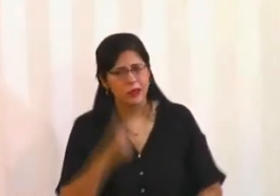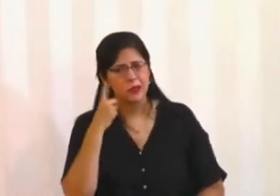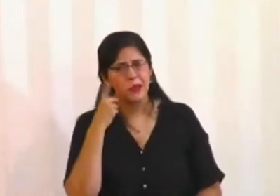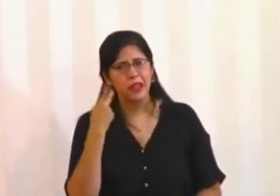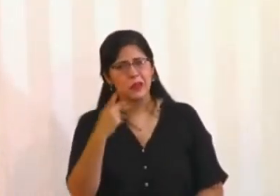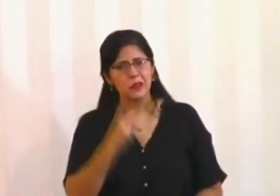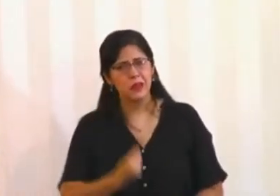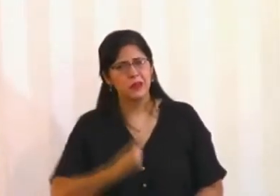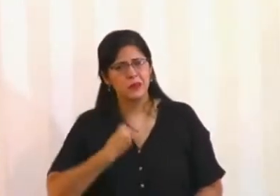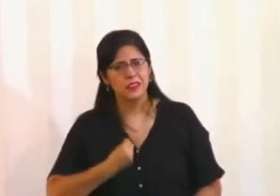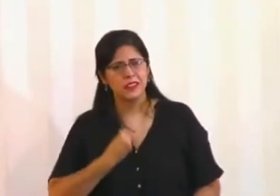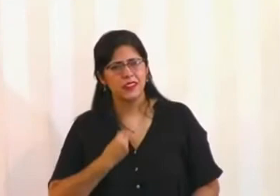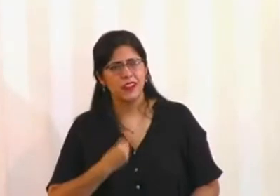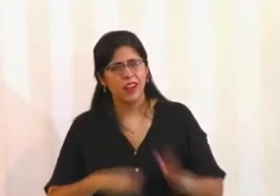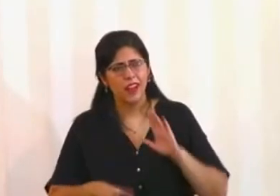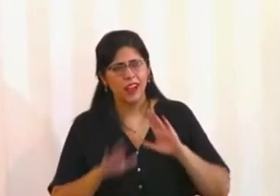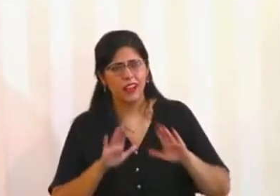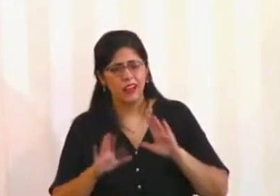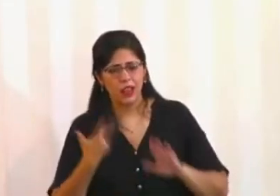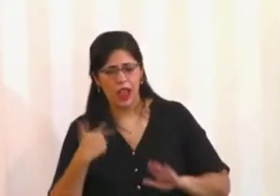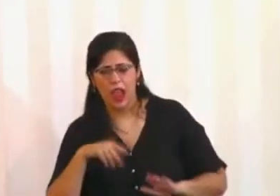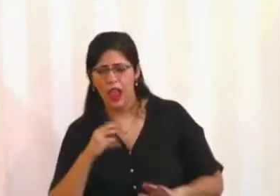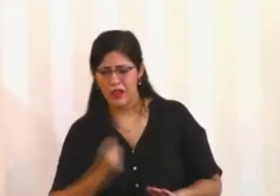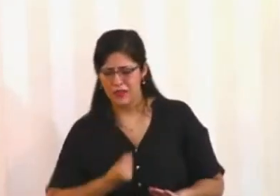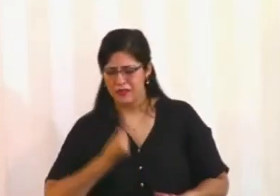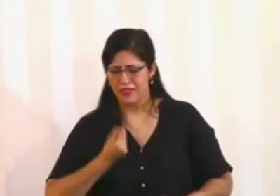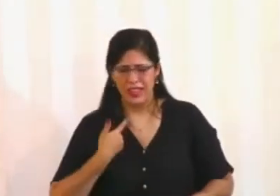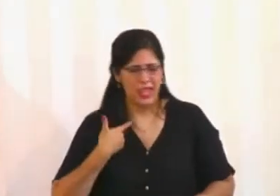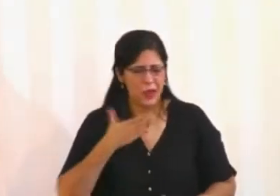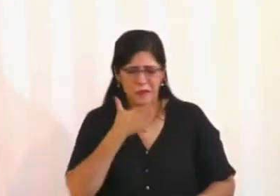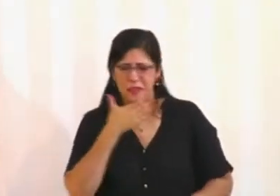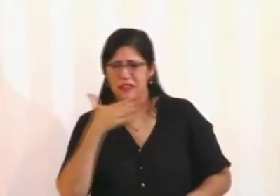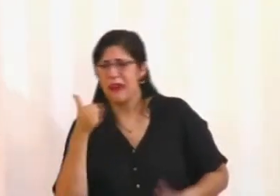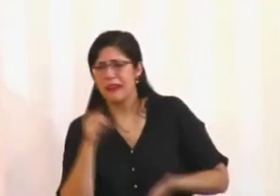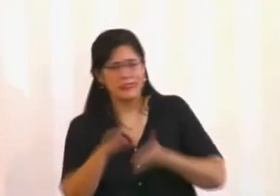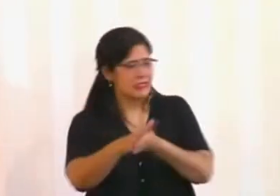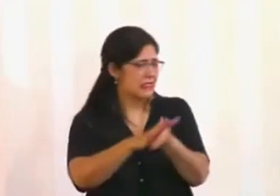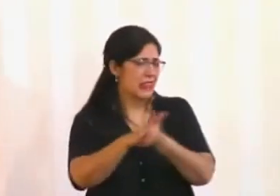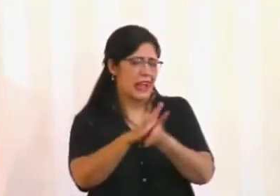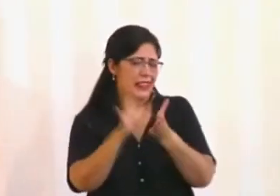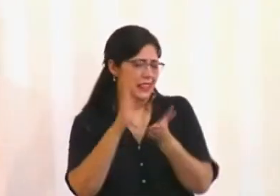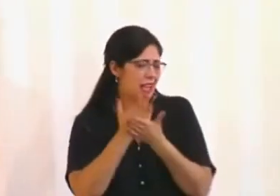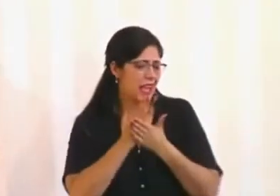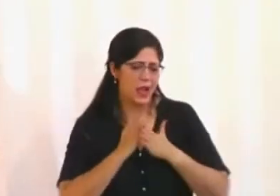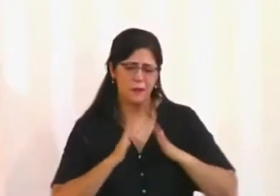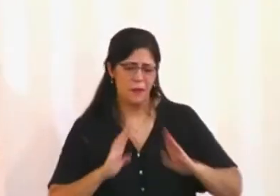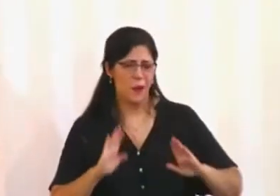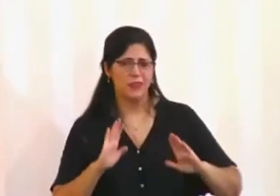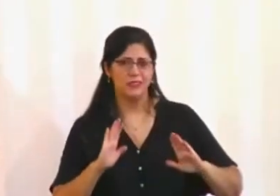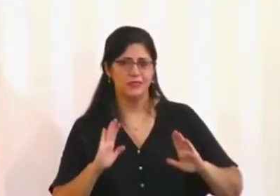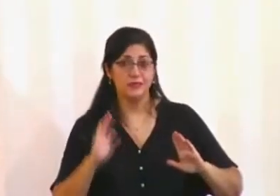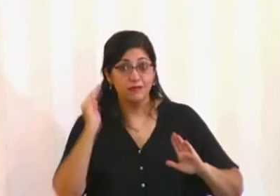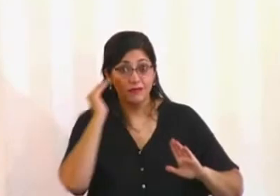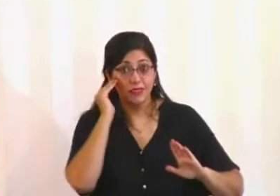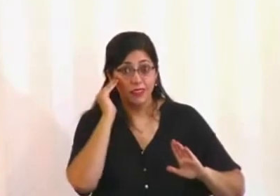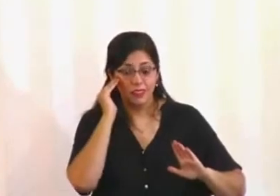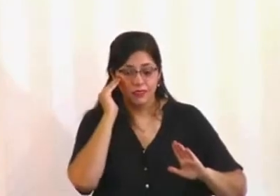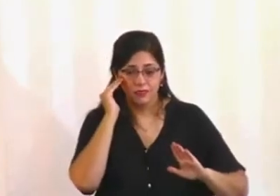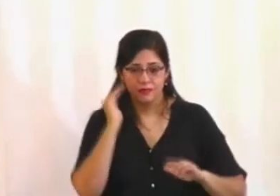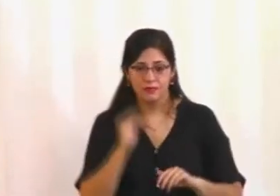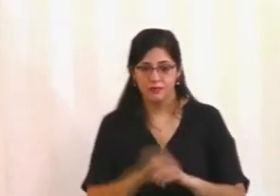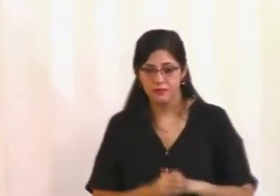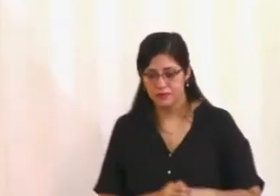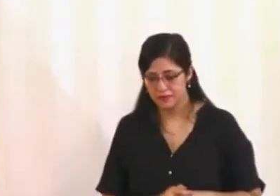mais viver. Eu não sou melhor do que os meus pais. E o texto então nos informa que depois que ele faz